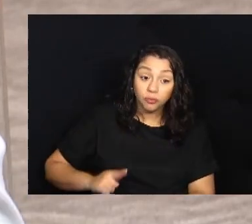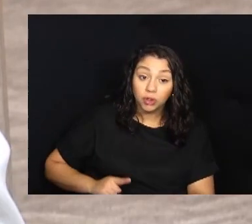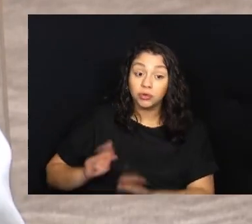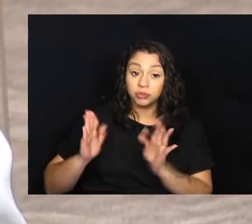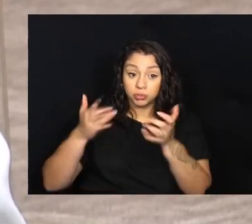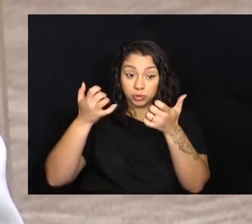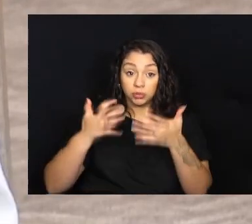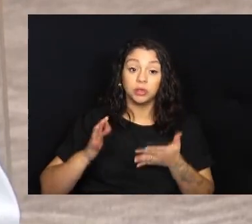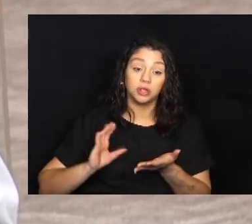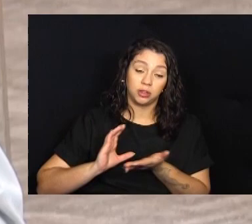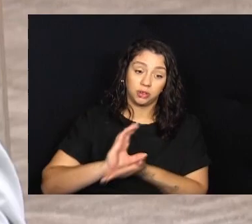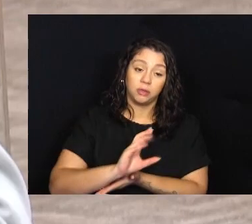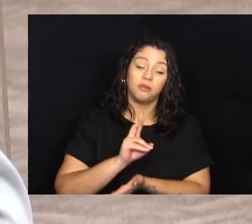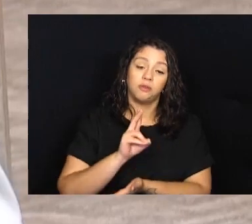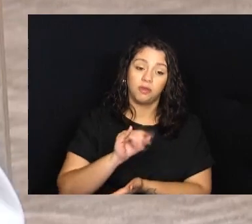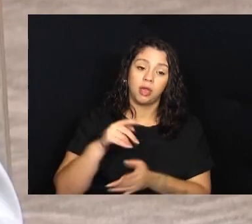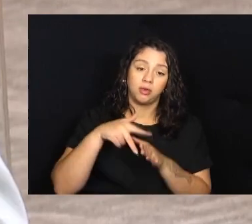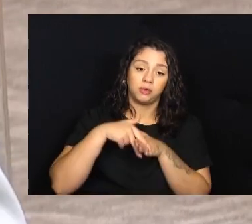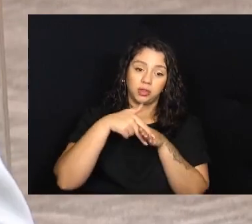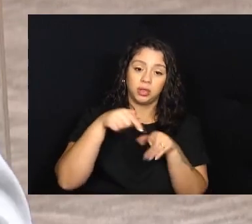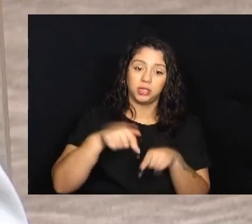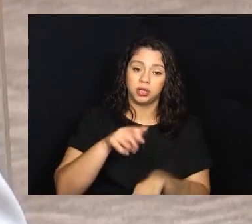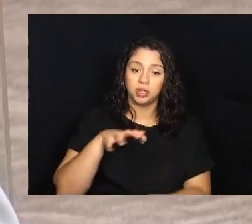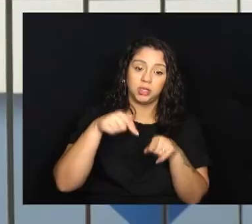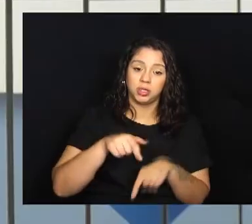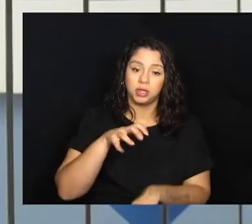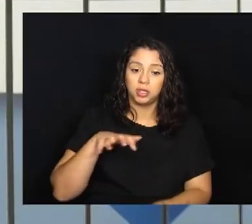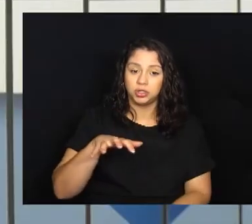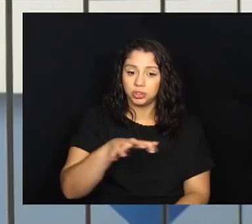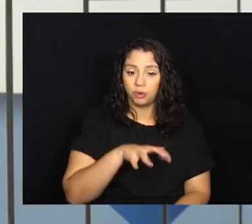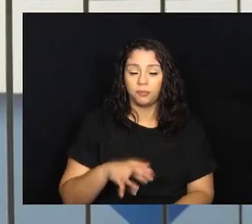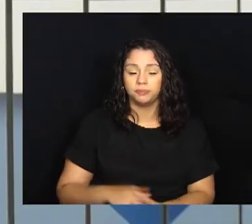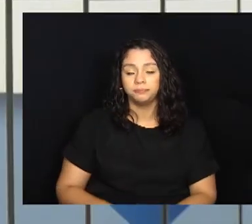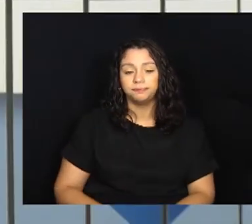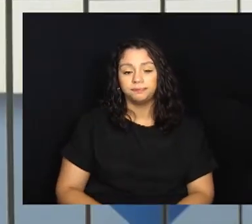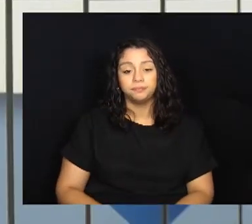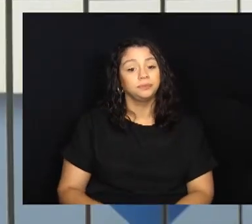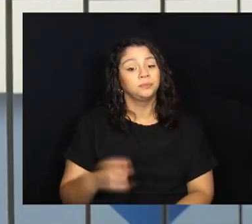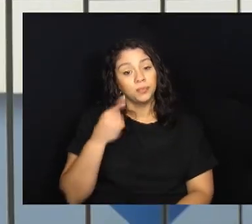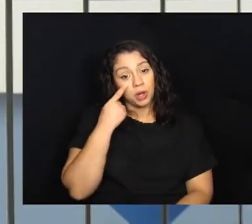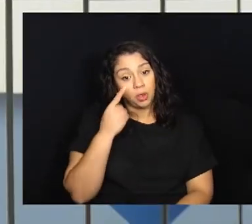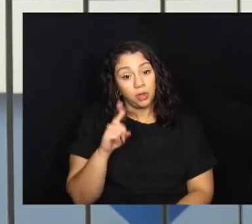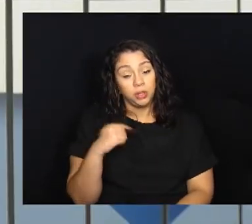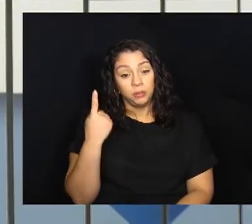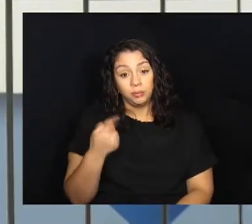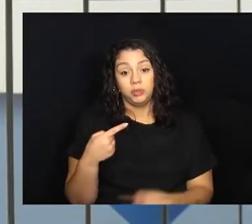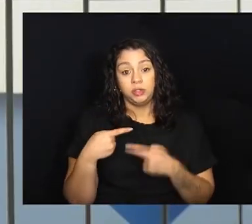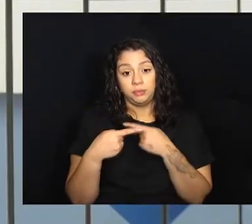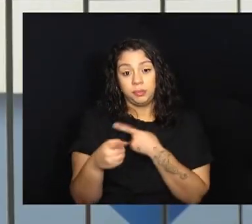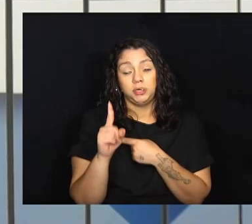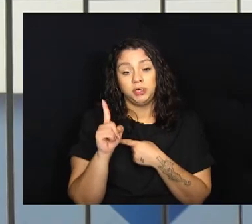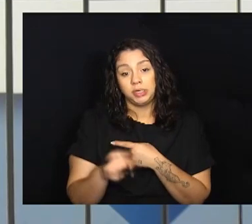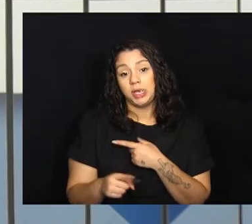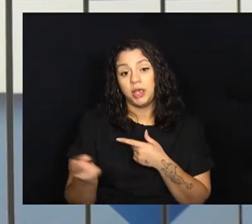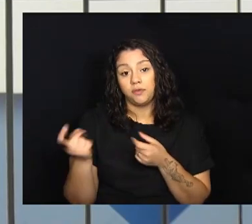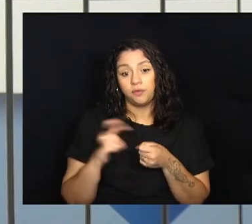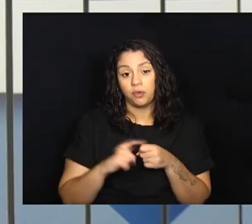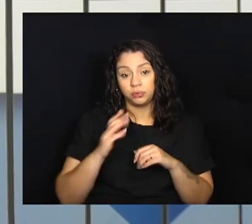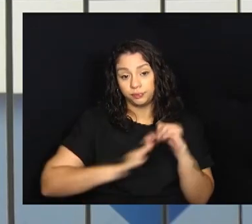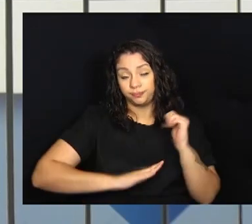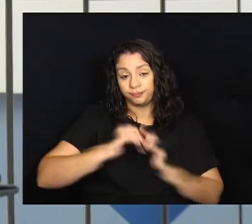próprio governador disse que vai investir nos rodeios na região. Olha, e na próxima semana, com a volta das